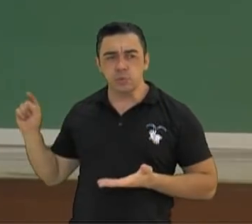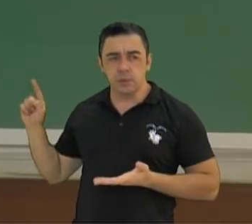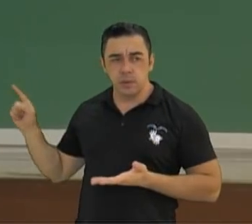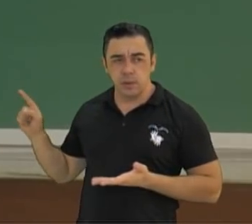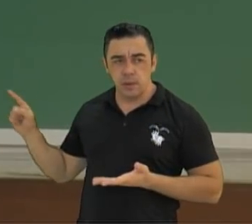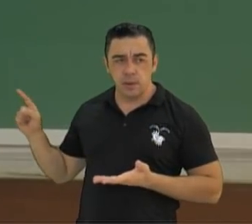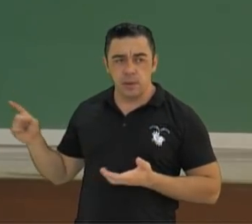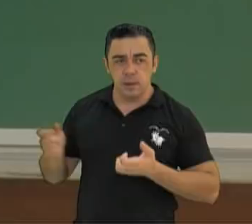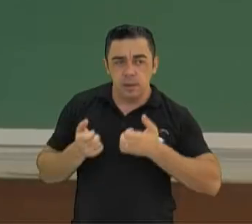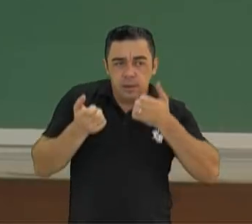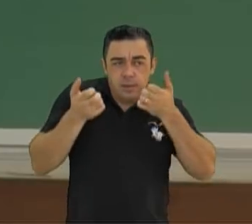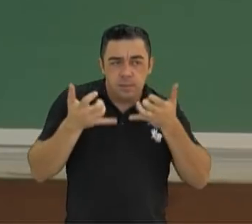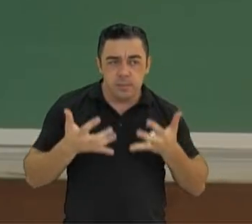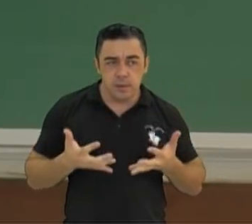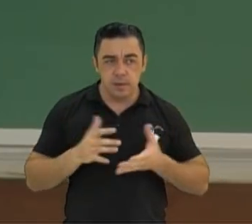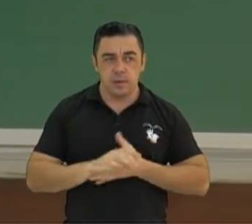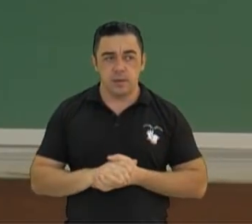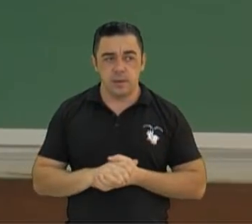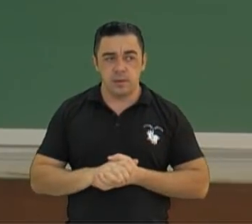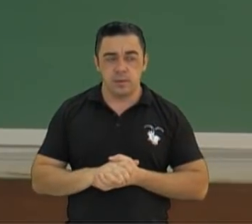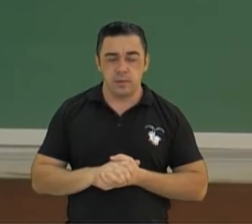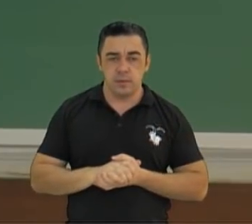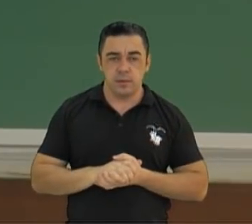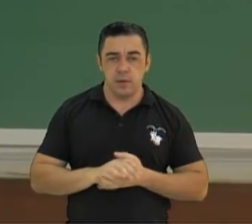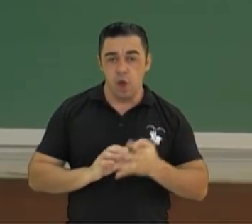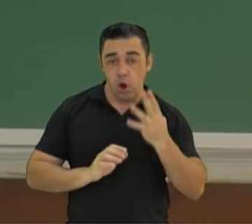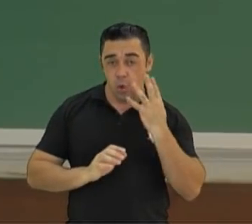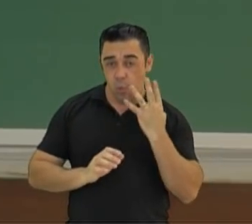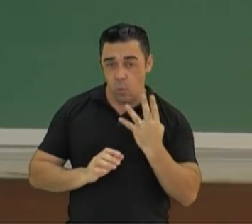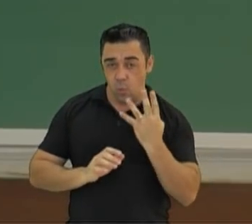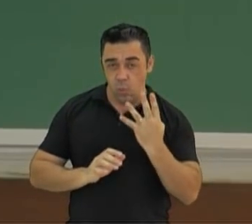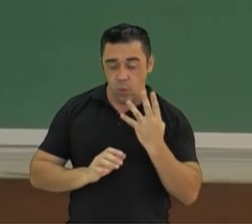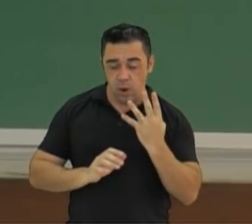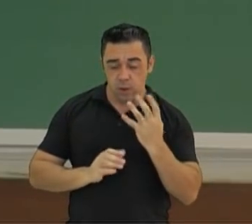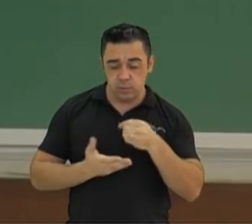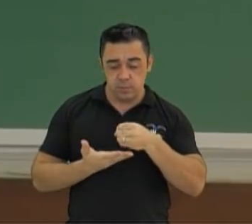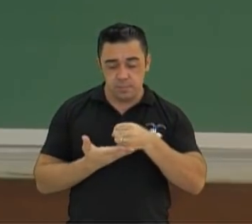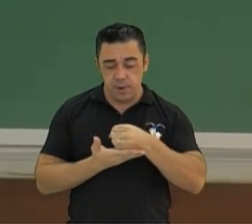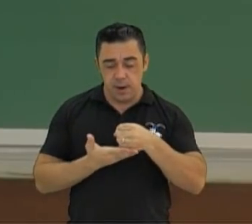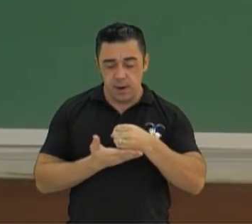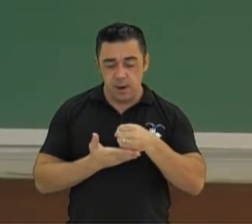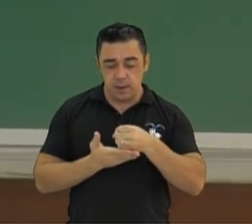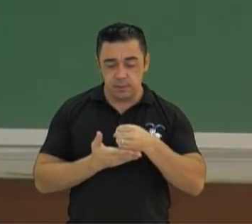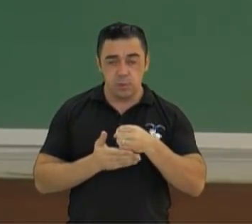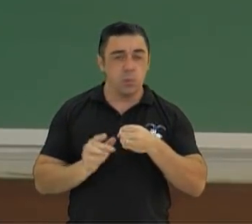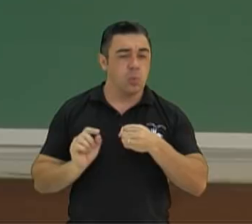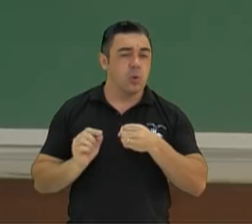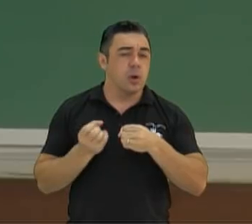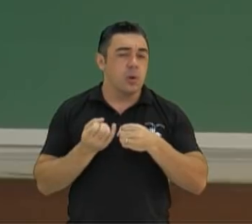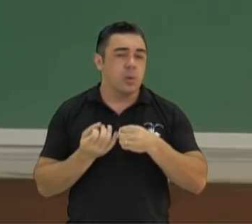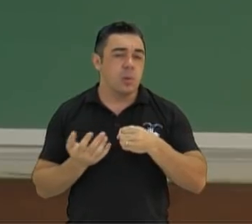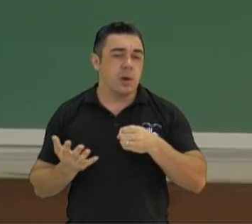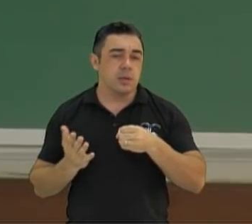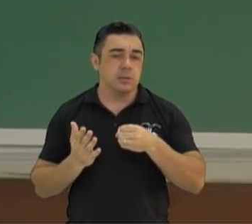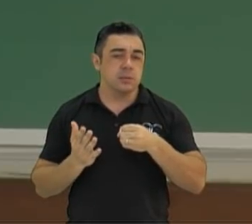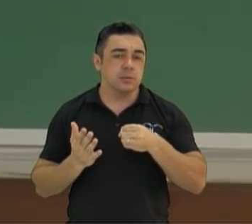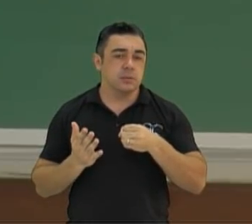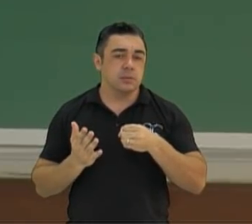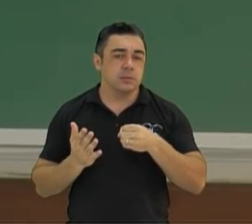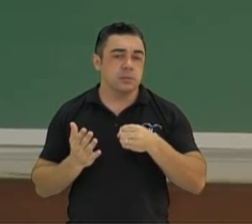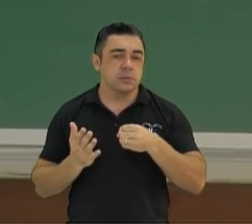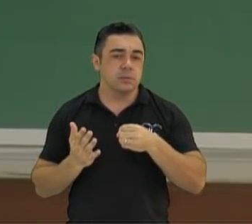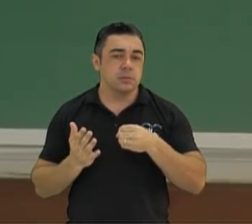que eu acabei de explicar. 4 vértices na base vão gerar quantas